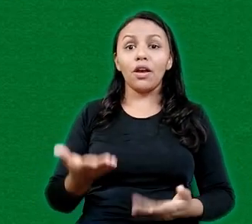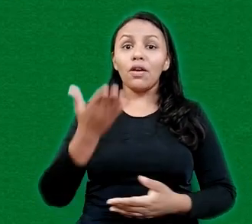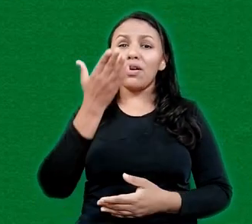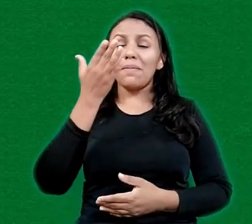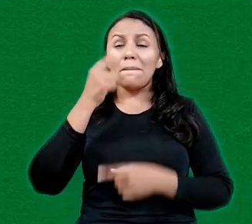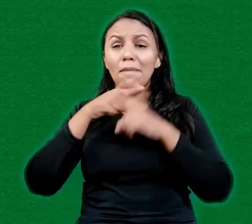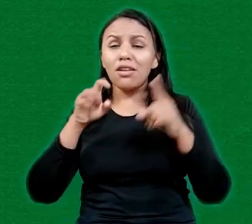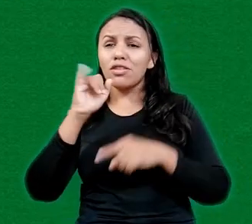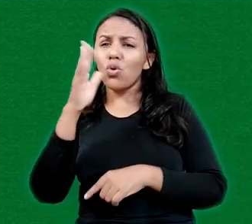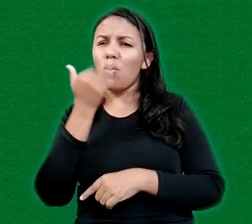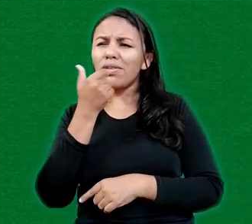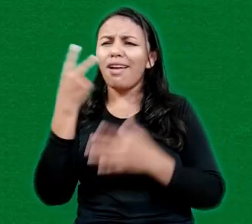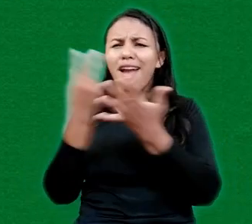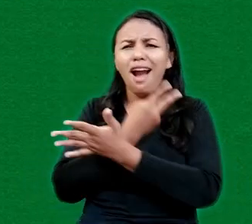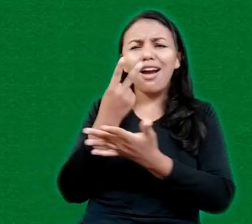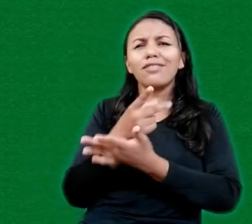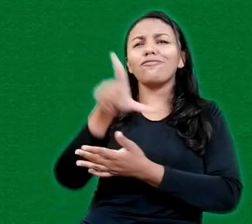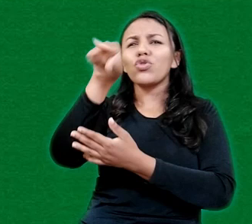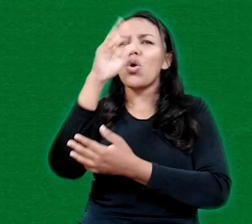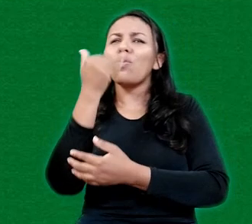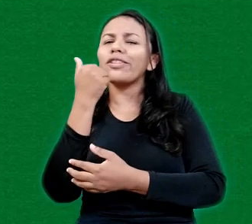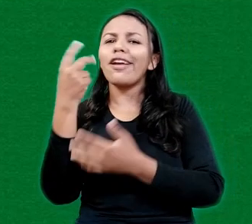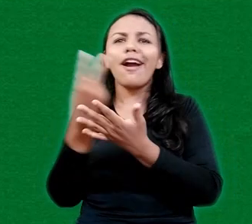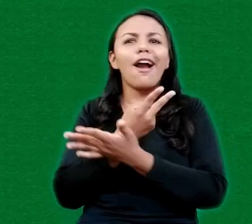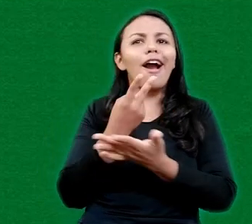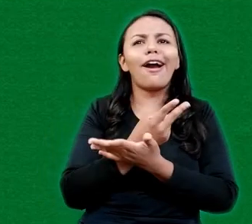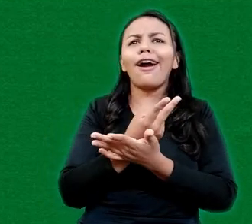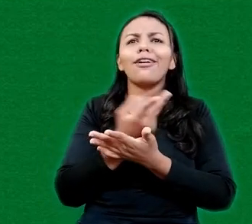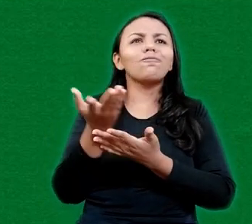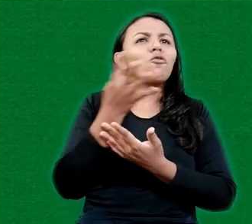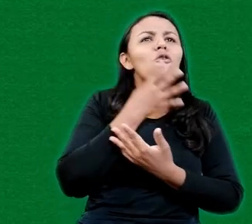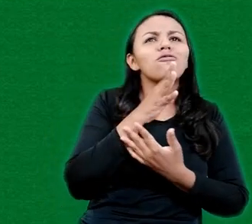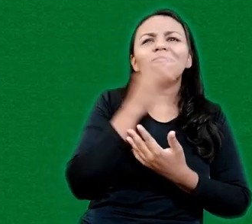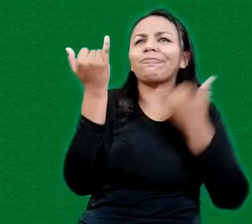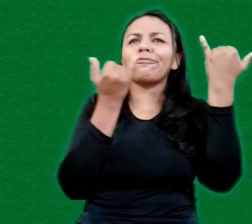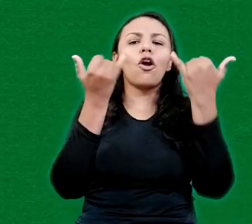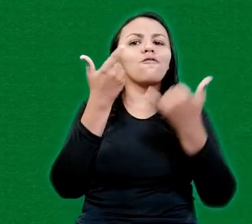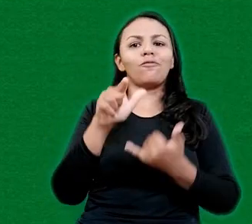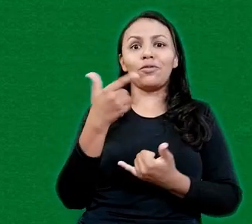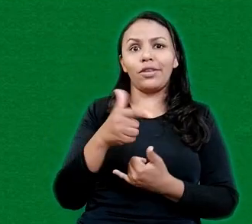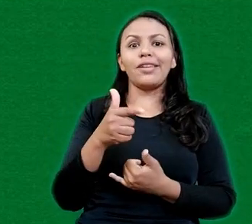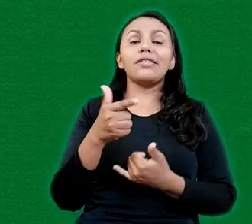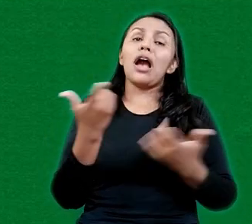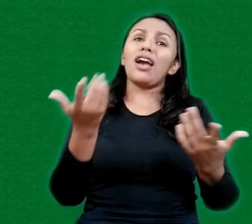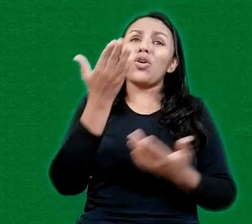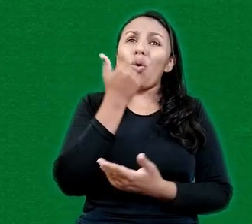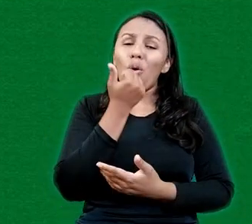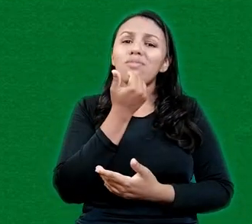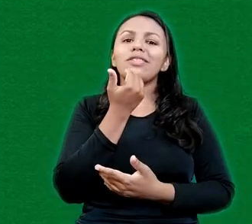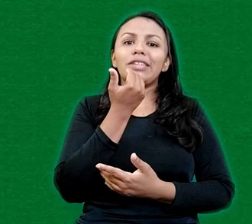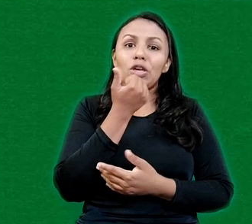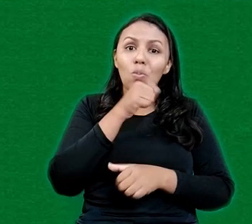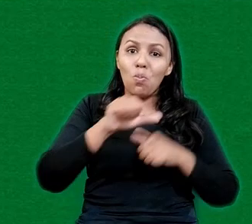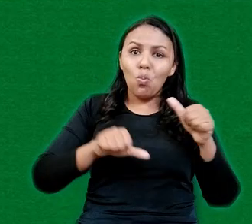alimentação errada, das escolhas erradas, da falta de informação, nós consumimos alimentos que modificam